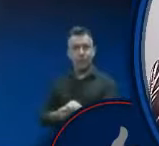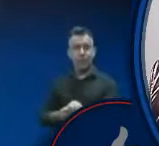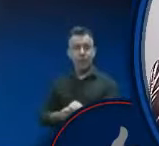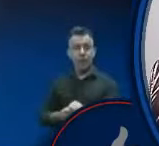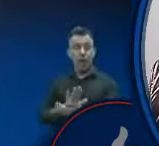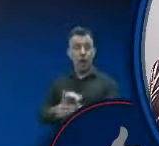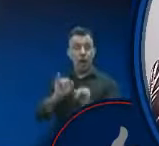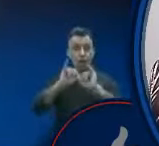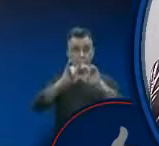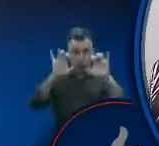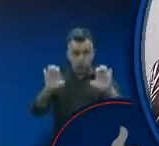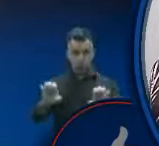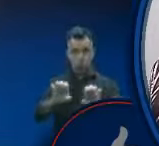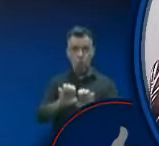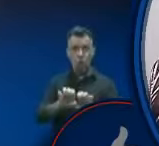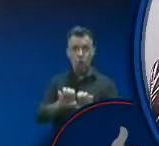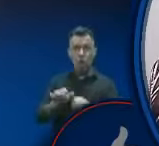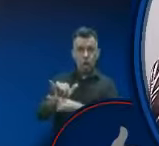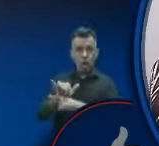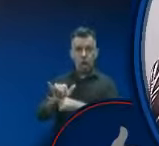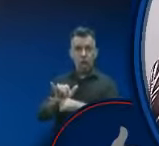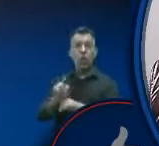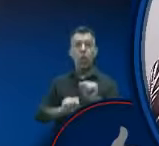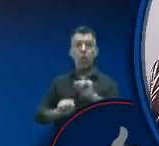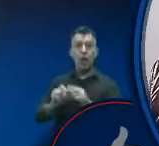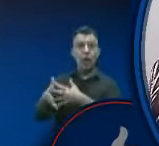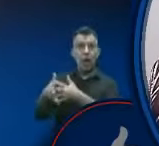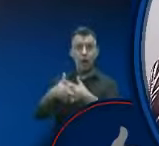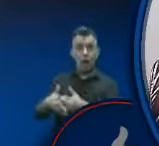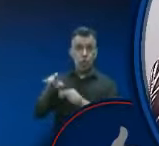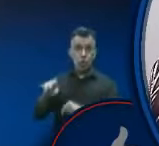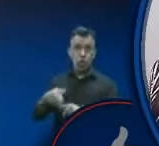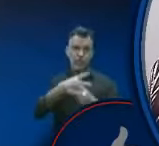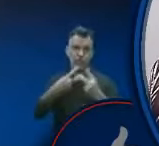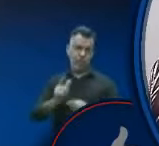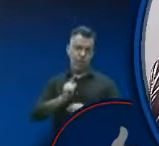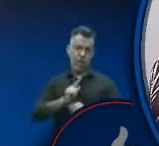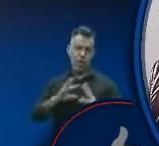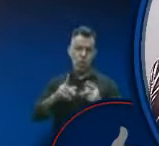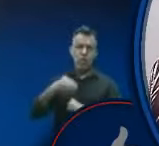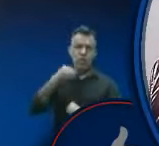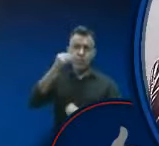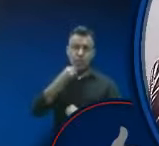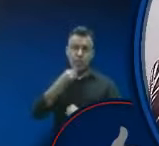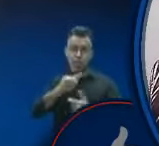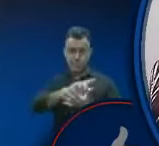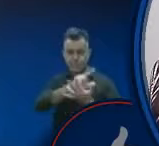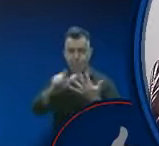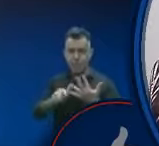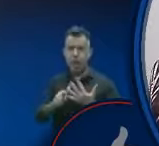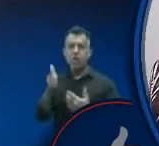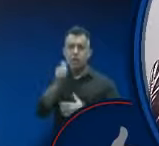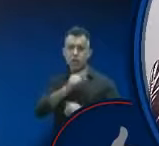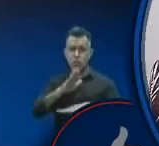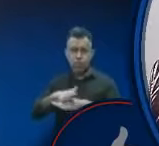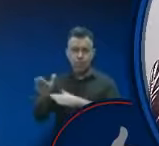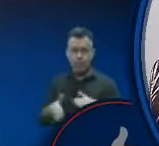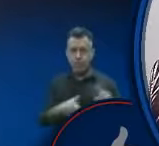Infraestrutura logística. Isso só a Via tem. É toda a experiência e capilaridade que a gente opera no